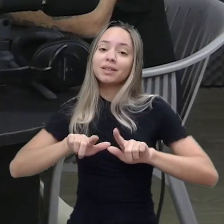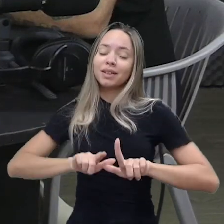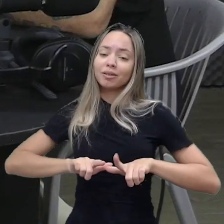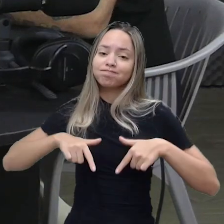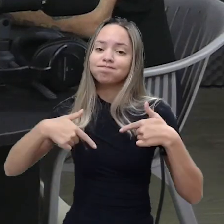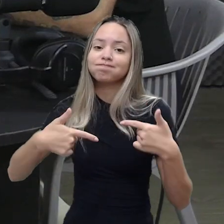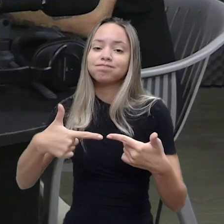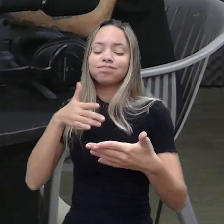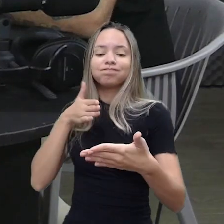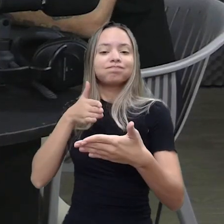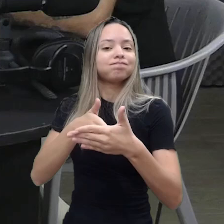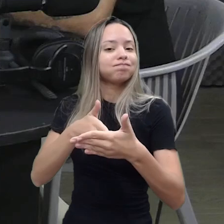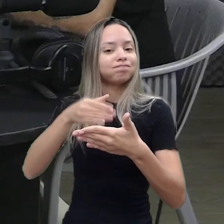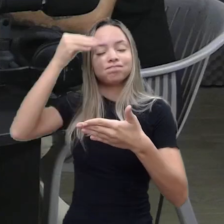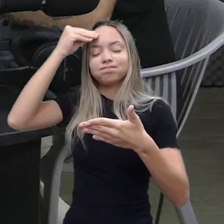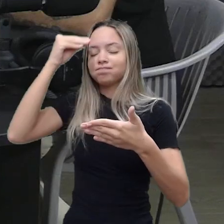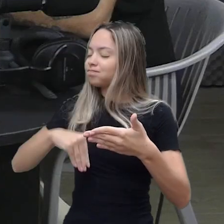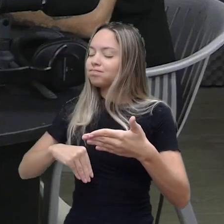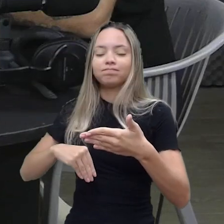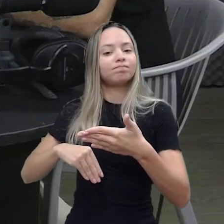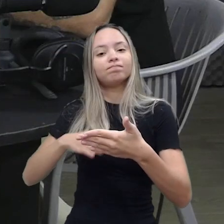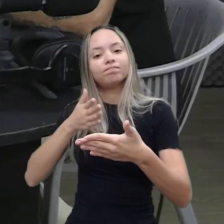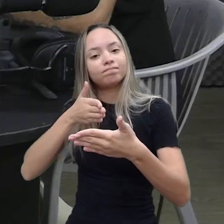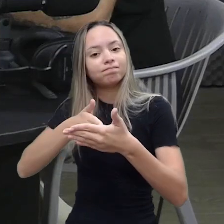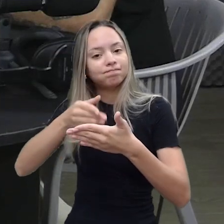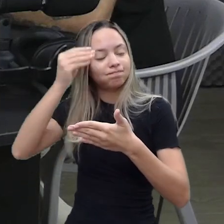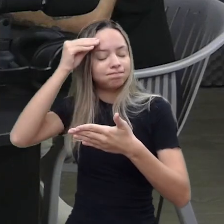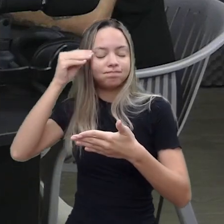barreiras de acessibilidade. A gente tem o